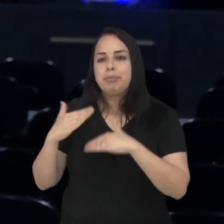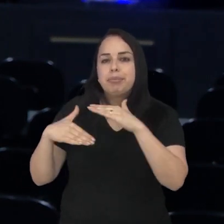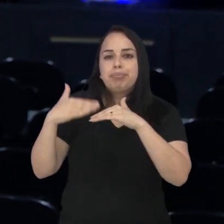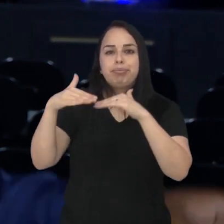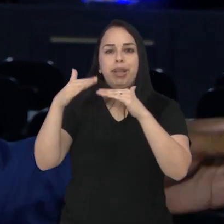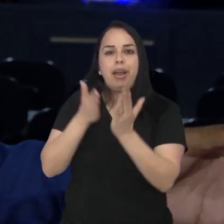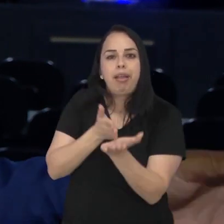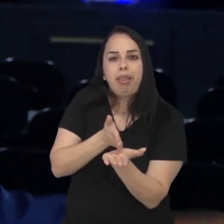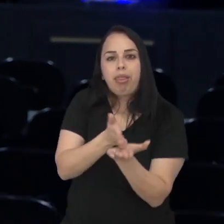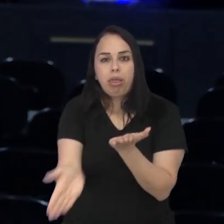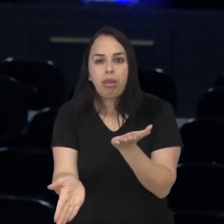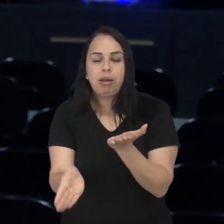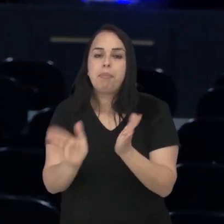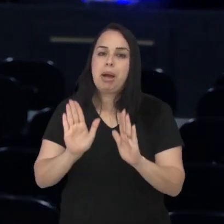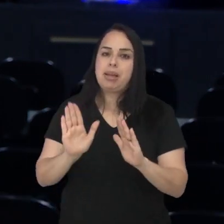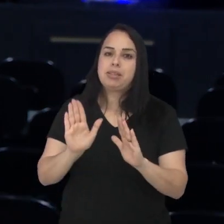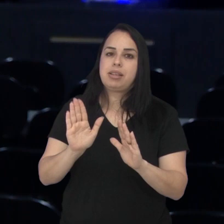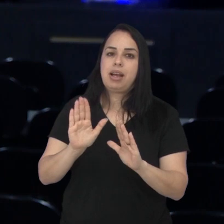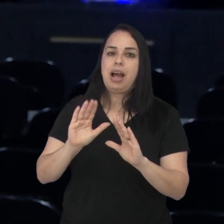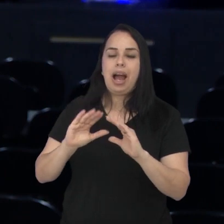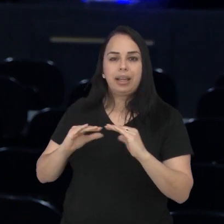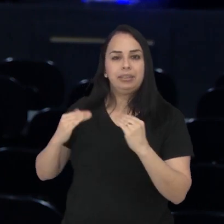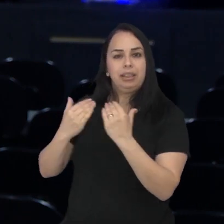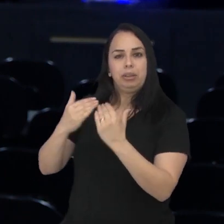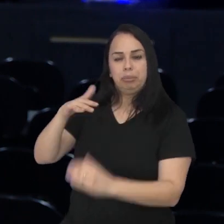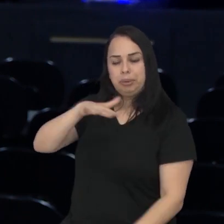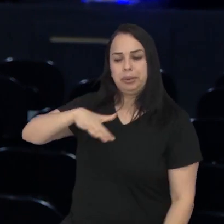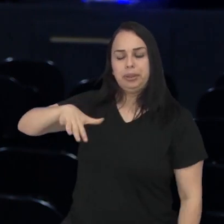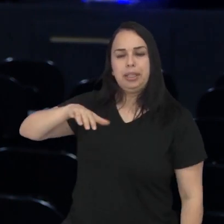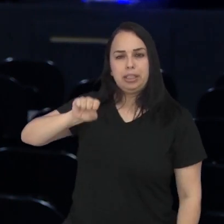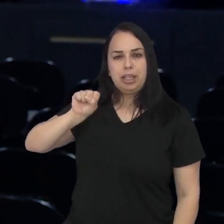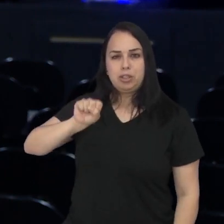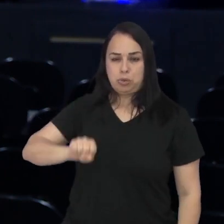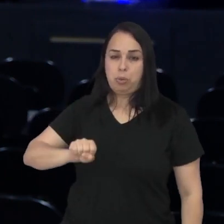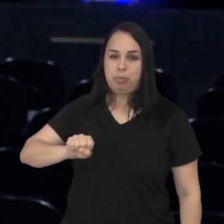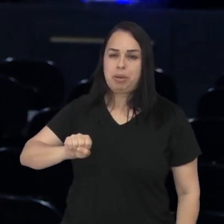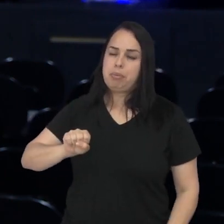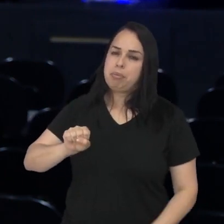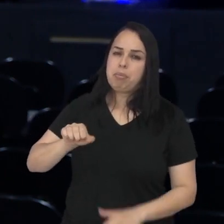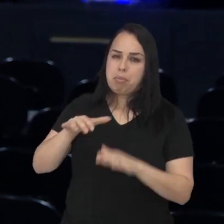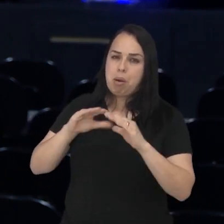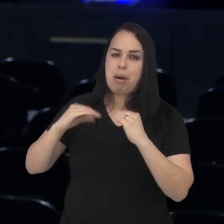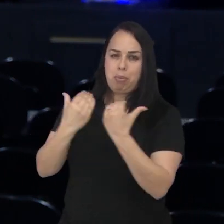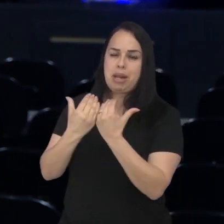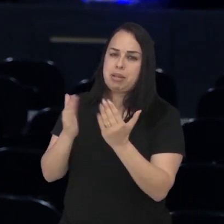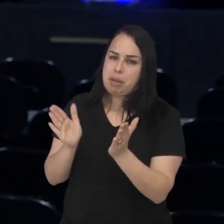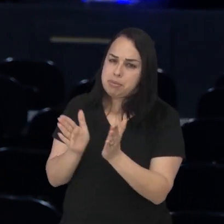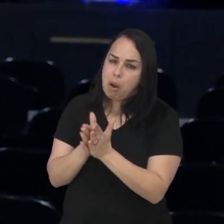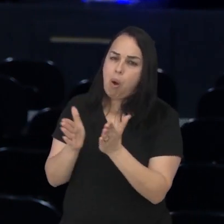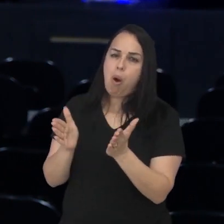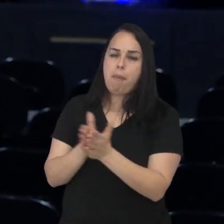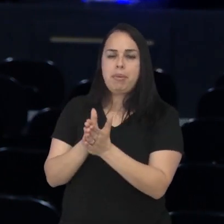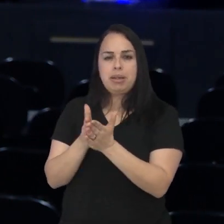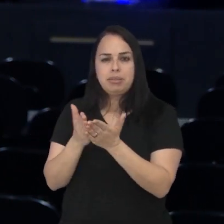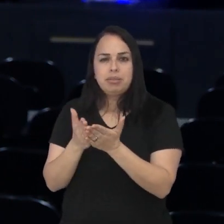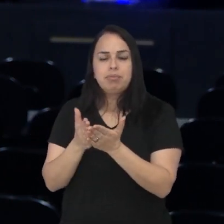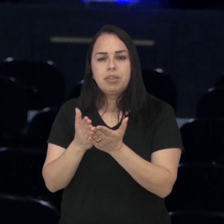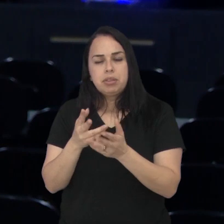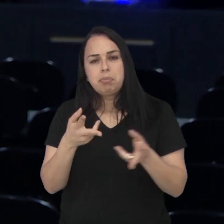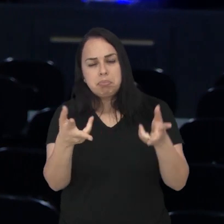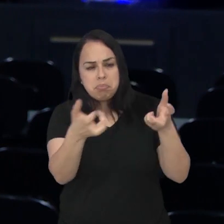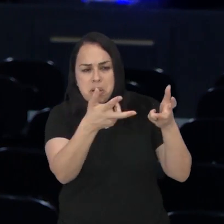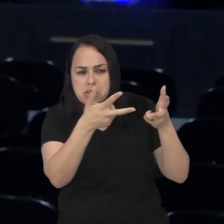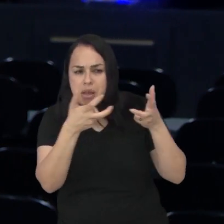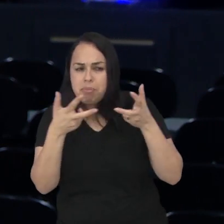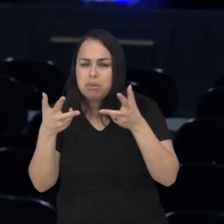como a gente está aqui numa comunidade, né, a Zona Sul é uma comunidade mais pobre, né, mais carente, a gente vê que tem muitos jovens